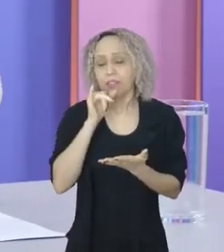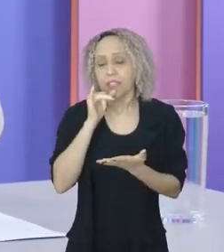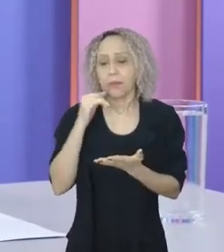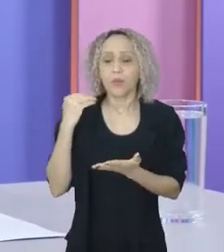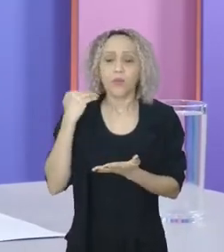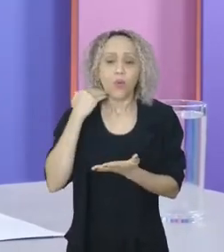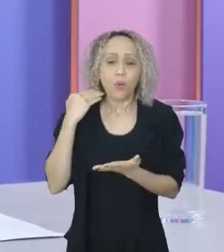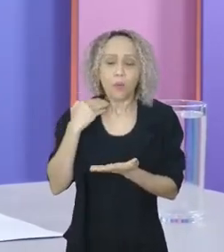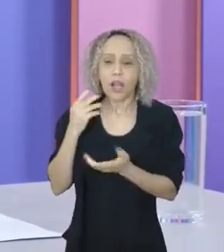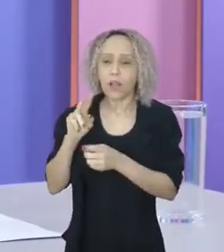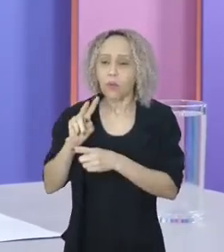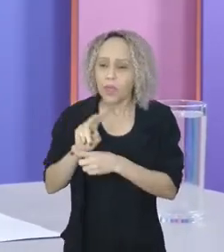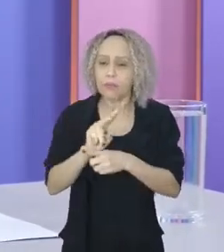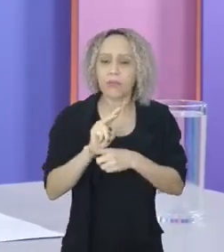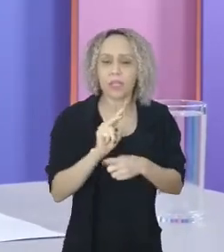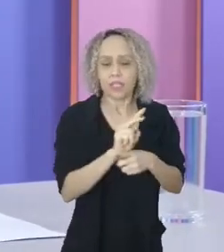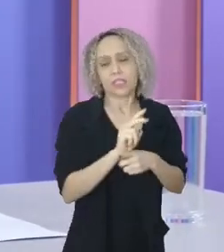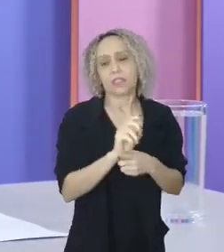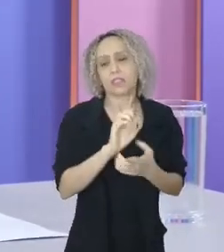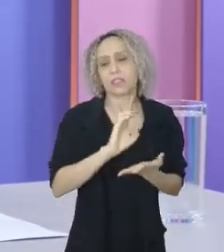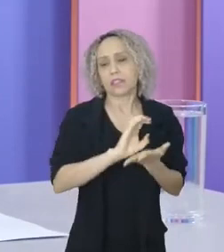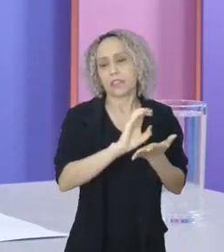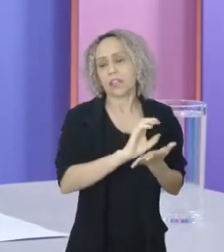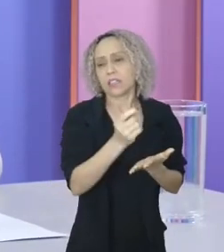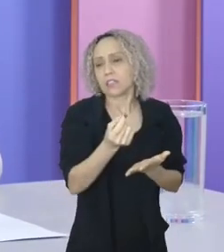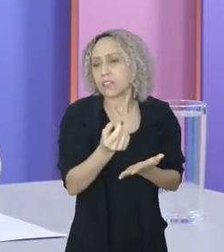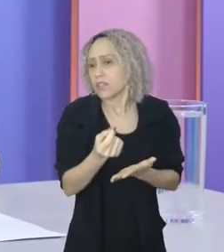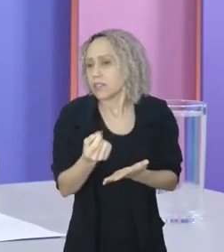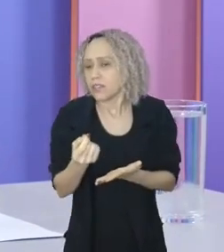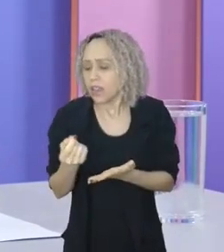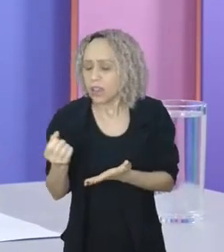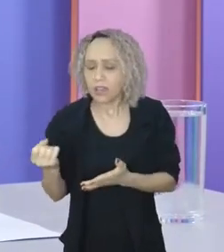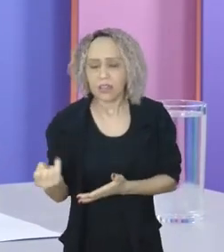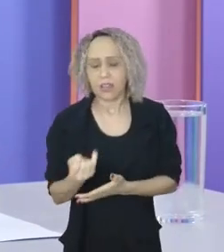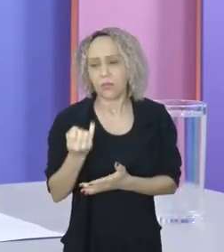investimento efetivamente nessa